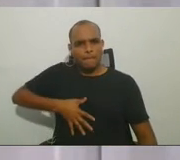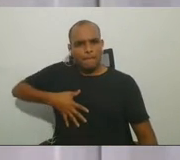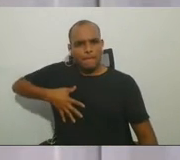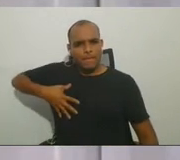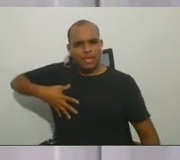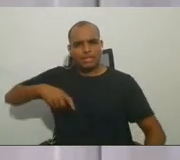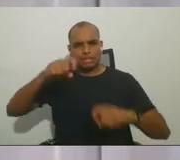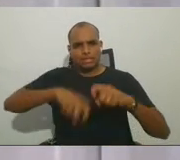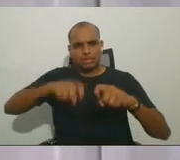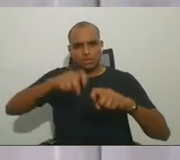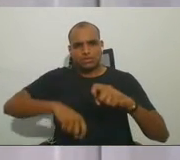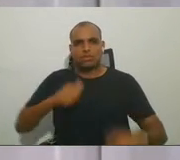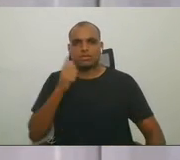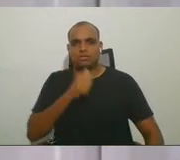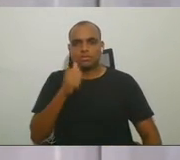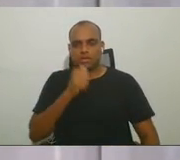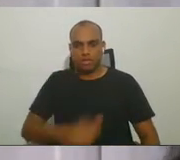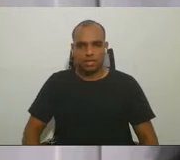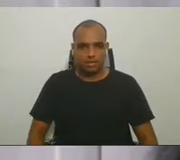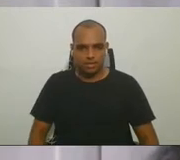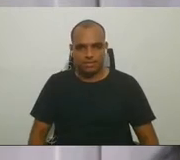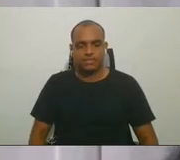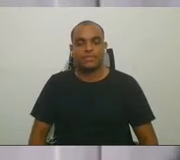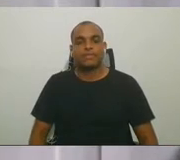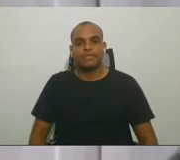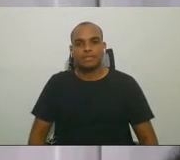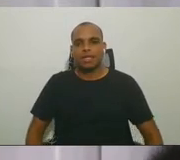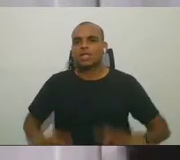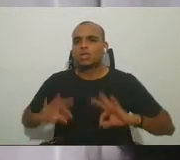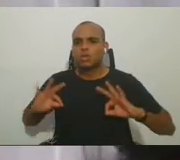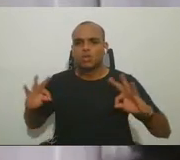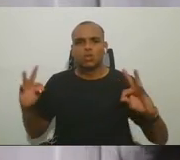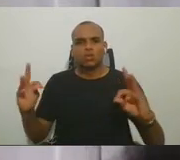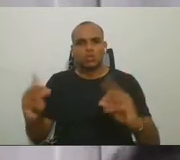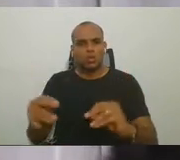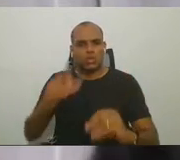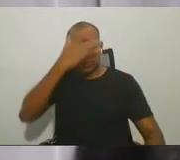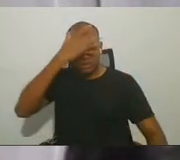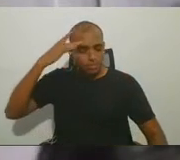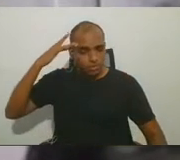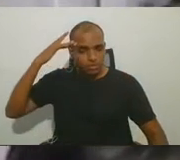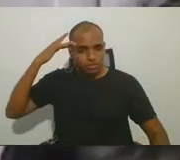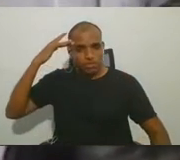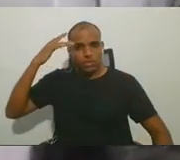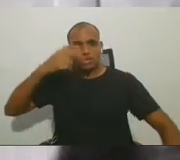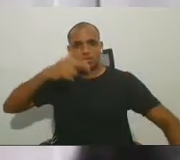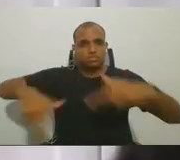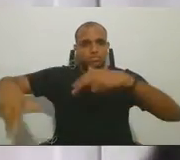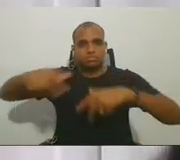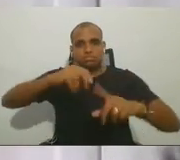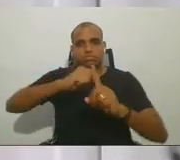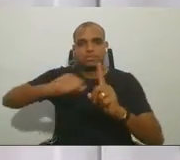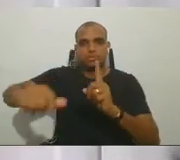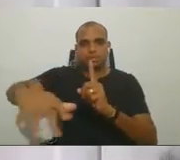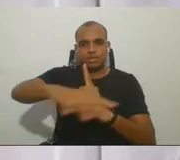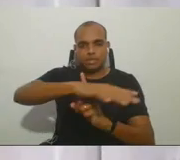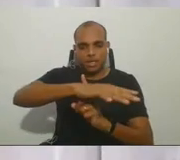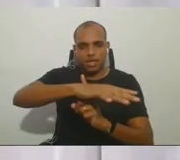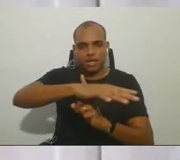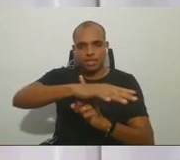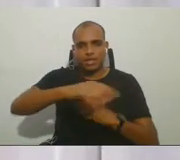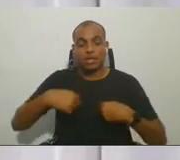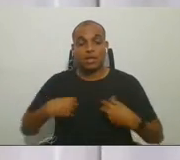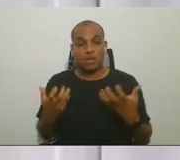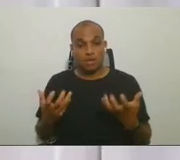mulheres e, em geral, em todas as criaturas da nossa sociedade. Finalmente, gostaria